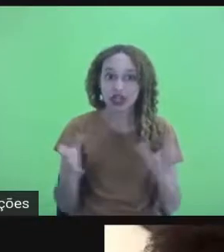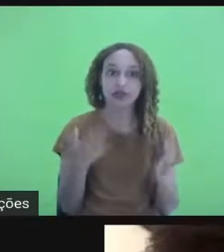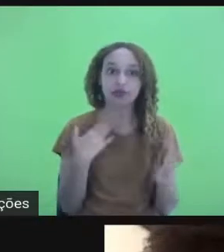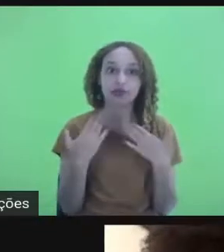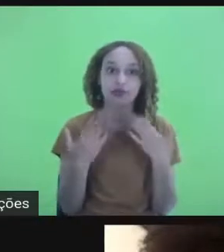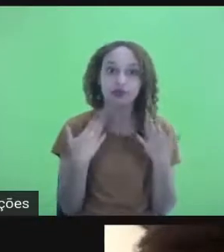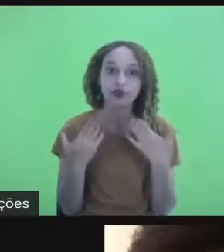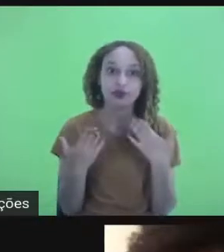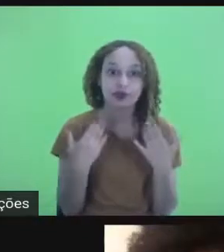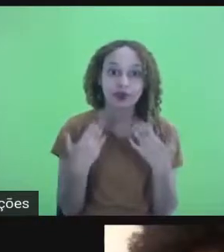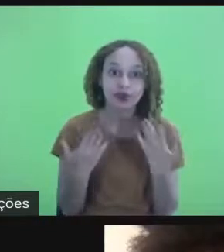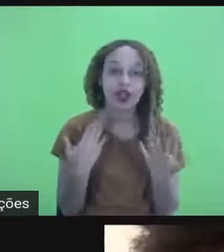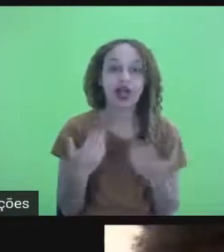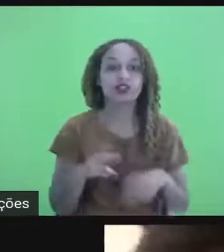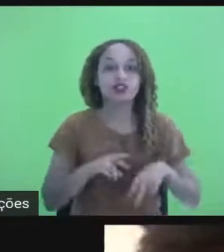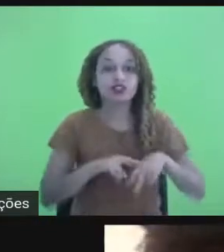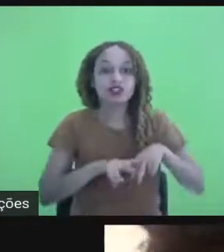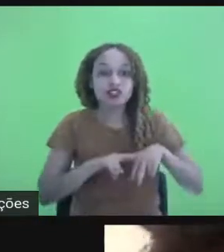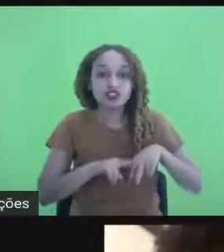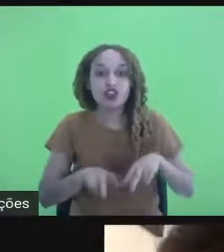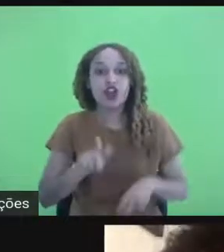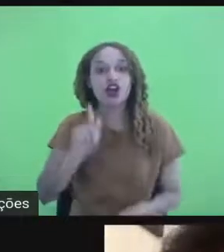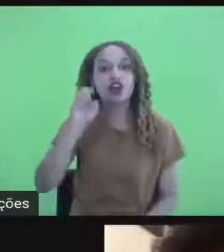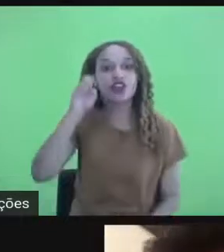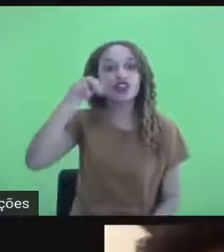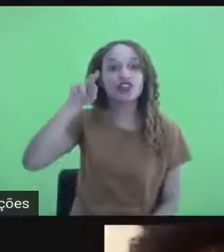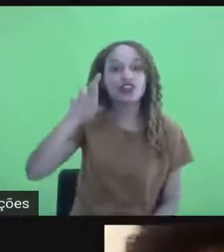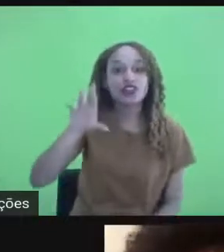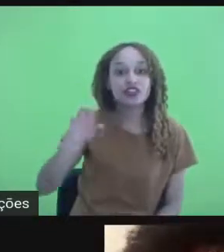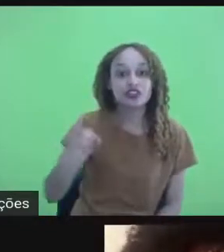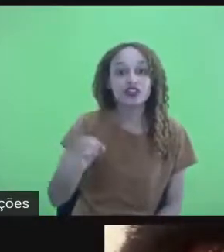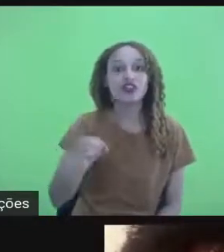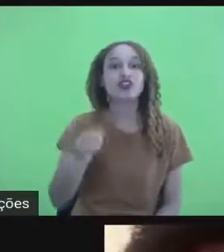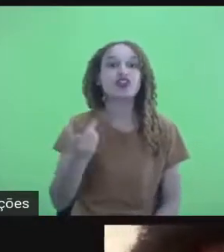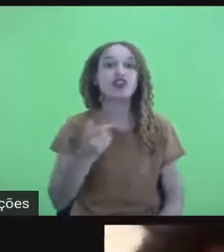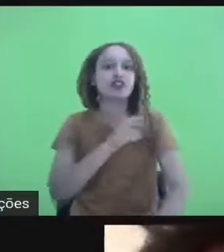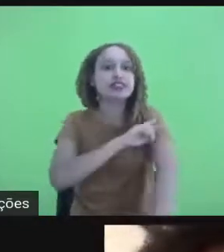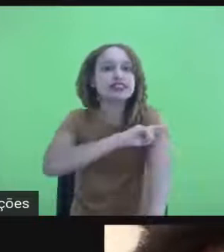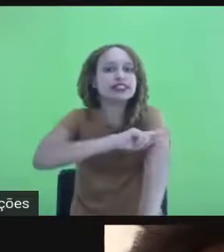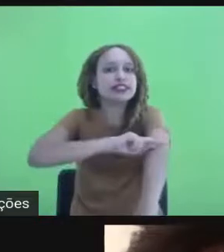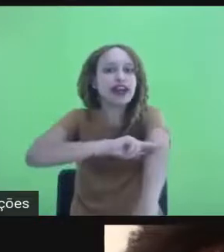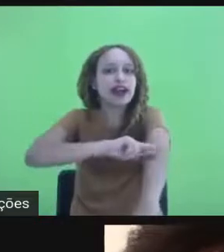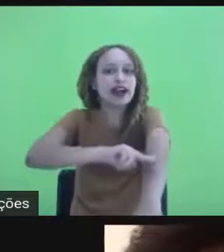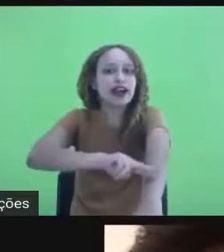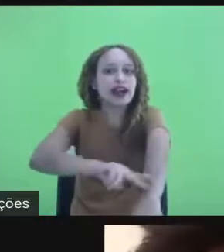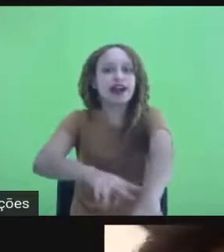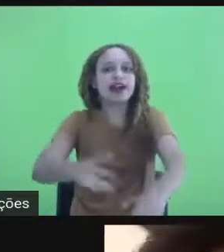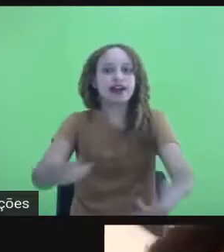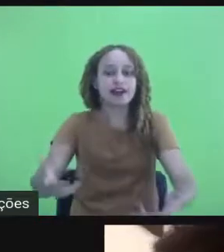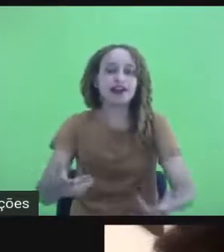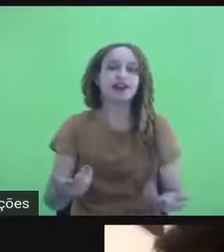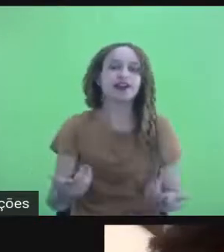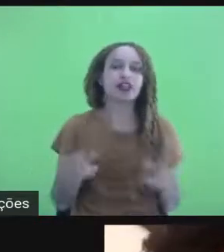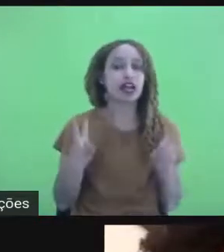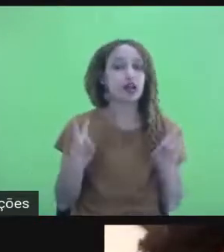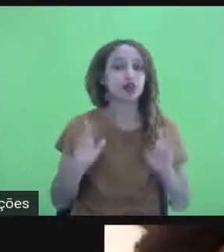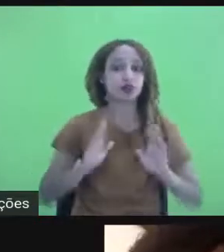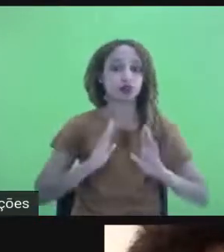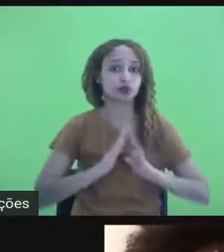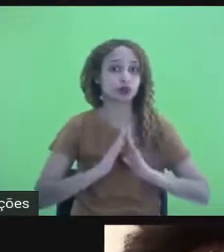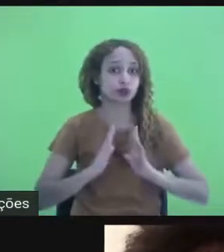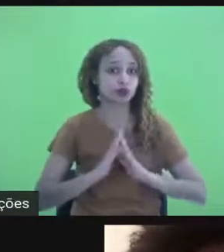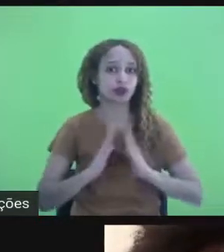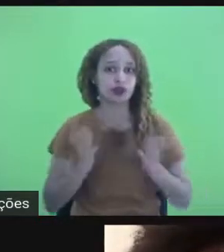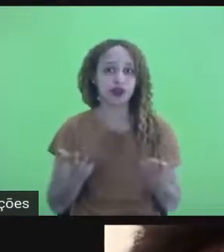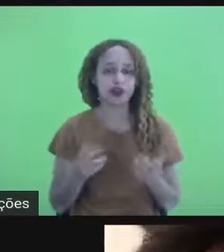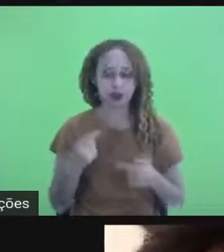a questão de gênero, de raça, sobre os entendimentos que a gente tem sobre moradia, para além da